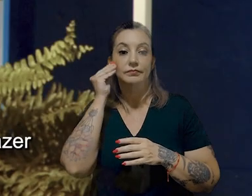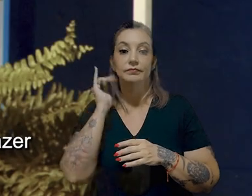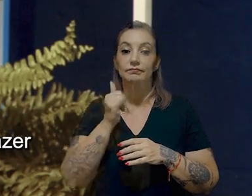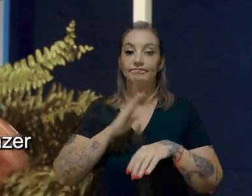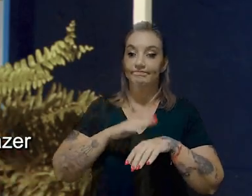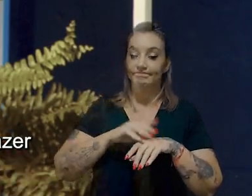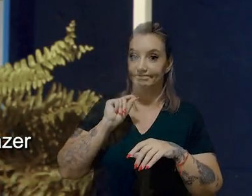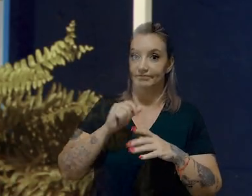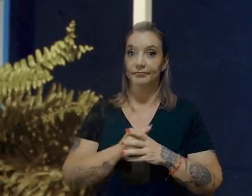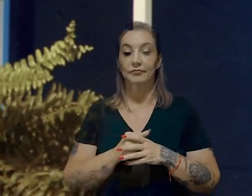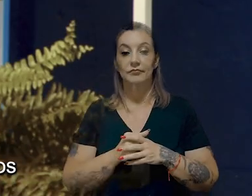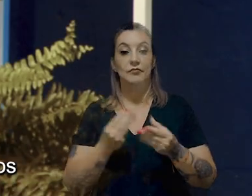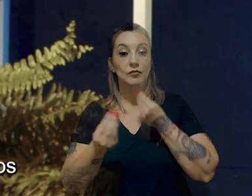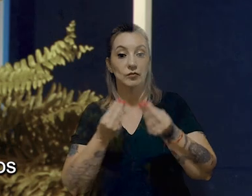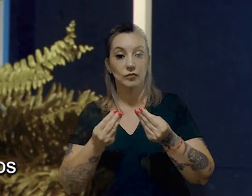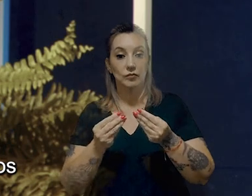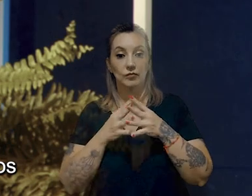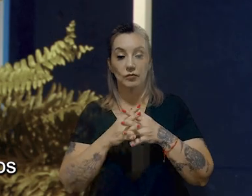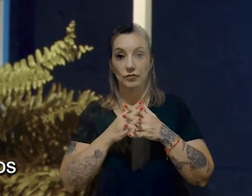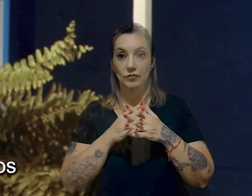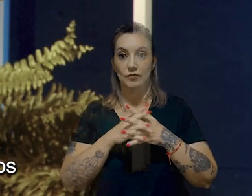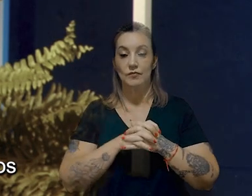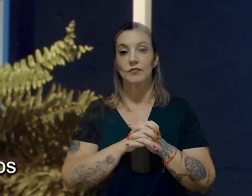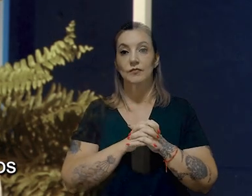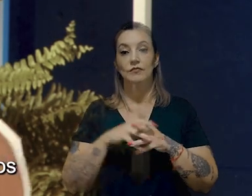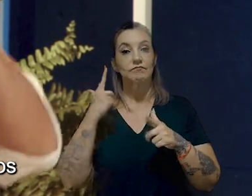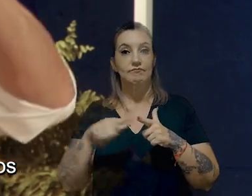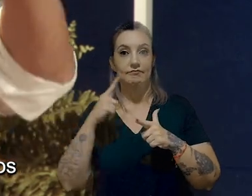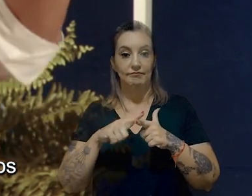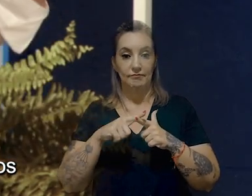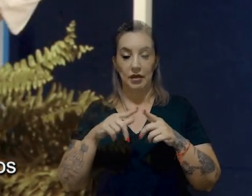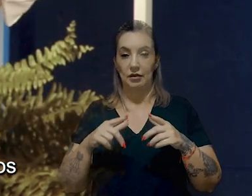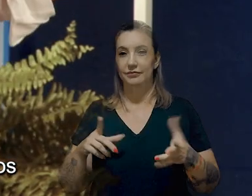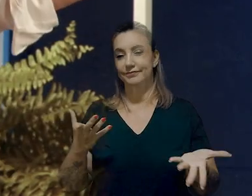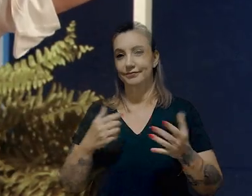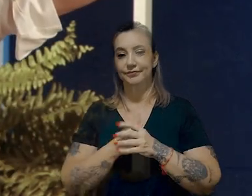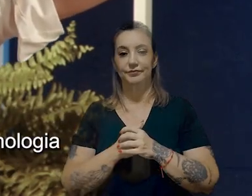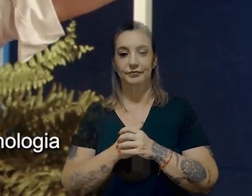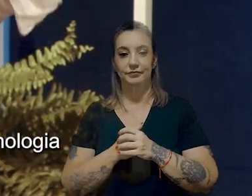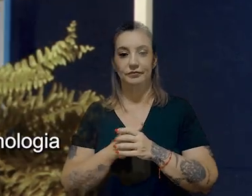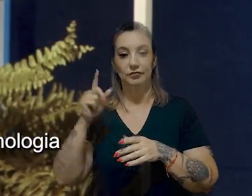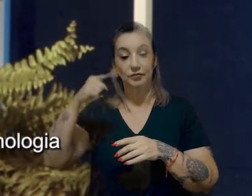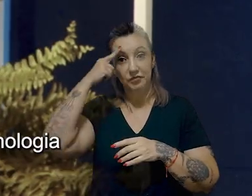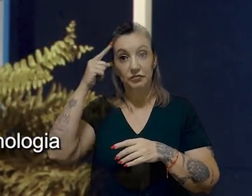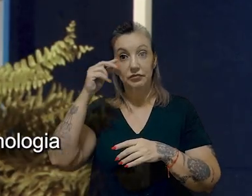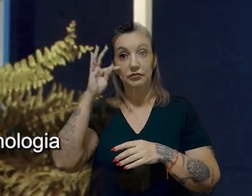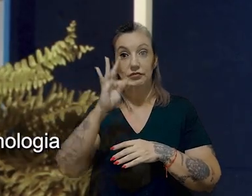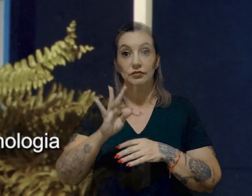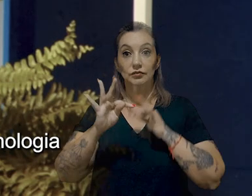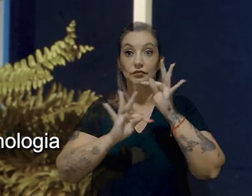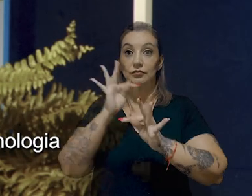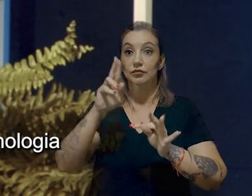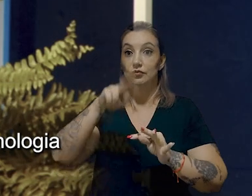gente tem tentado de fazer é o seguinte como é que você pega os seus problemas complexos que você nunca pensou em